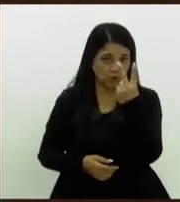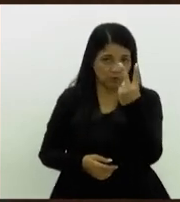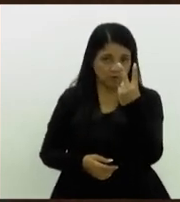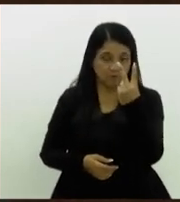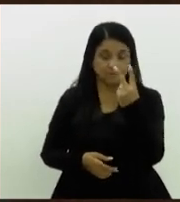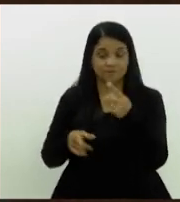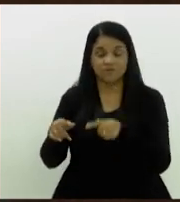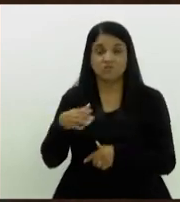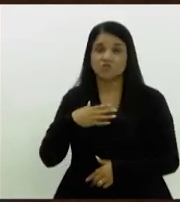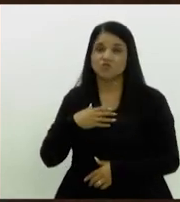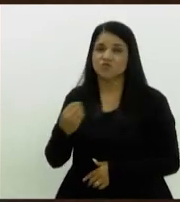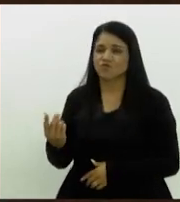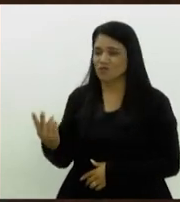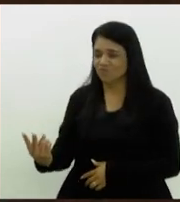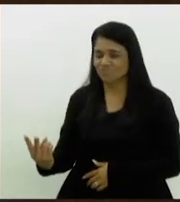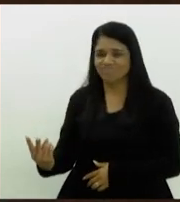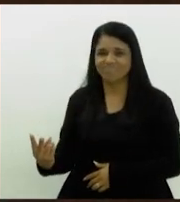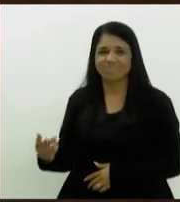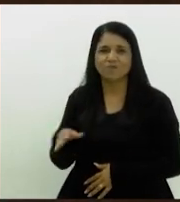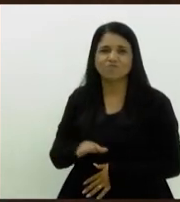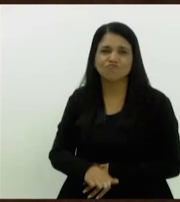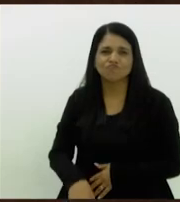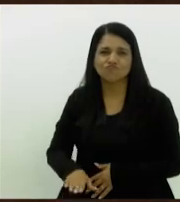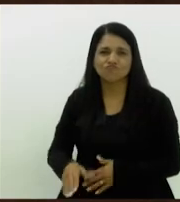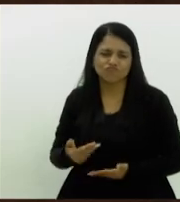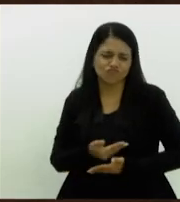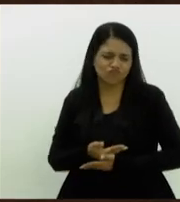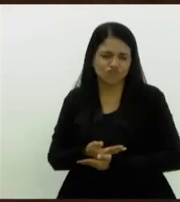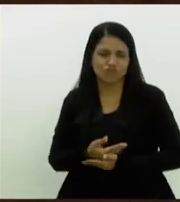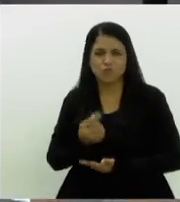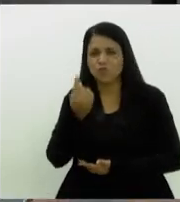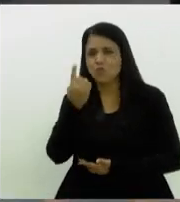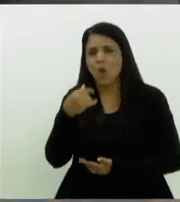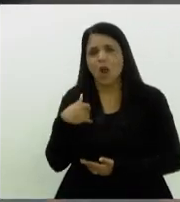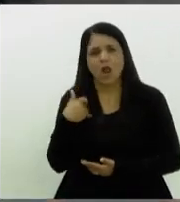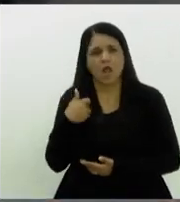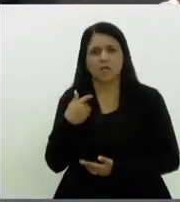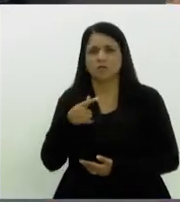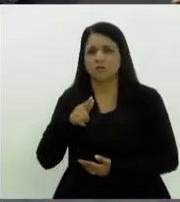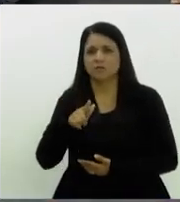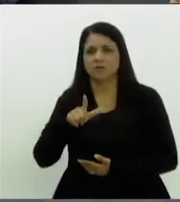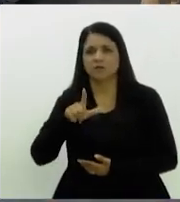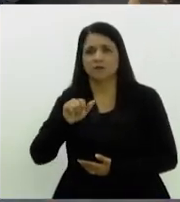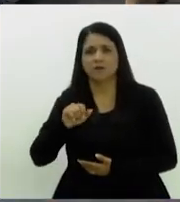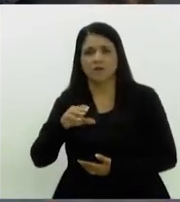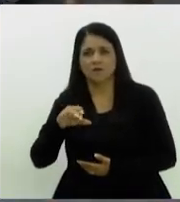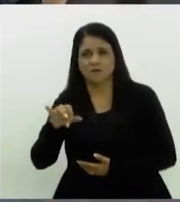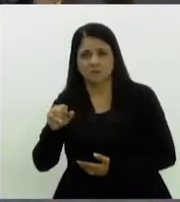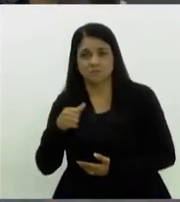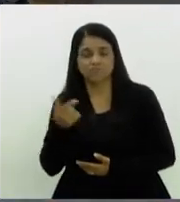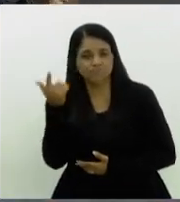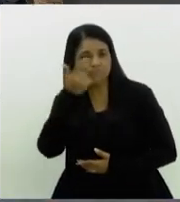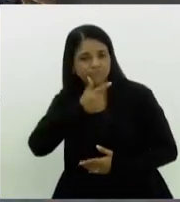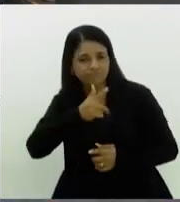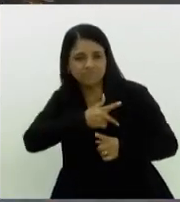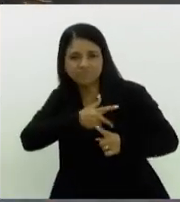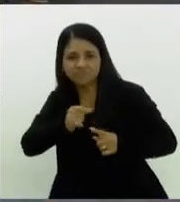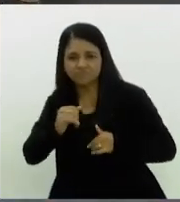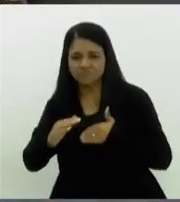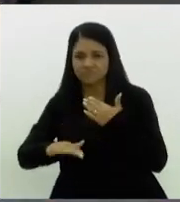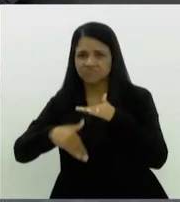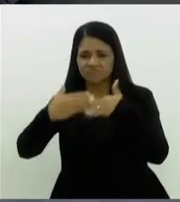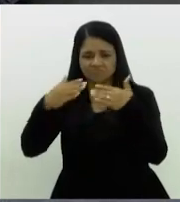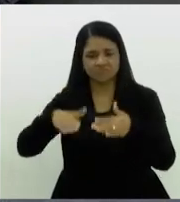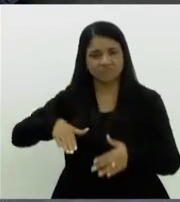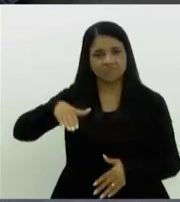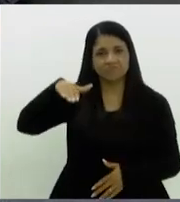ainda criança. E a Gláucia, com 1 ano de idade, vencendo nessa vida,